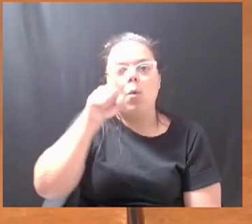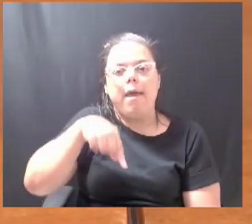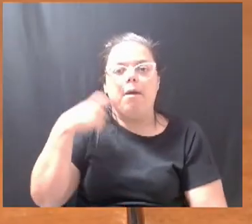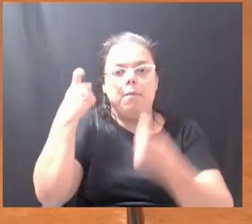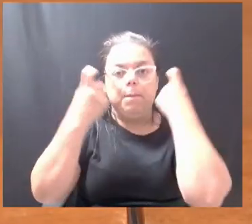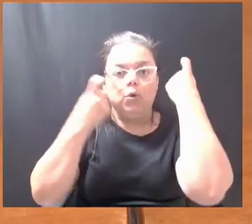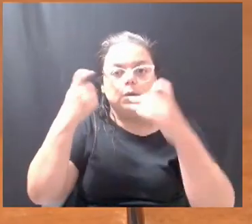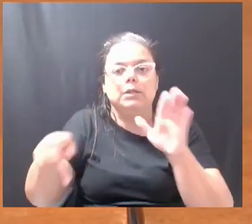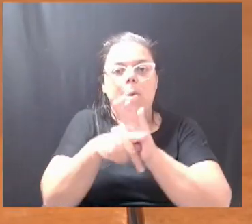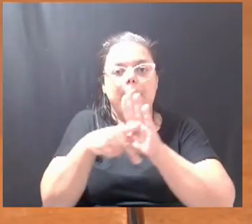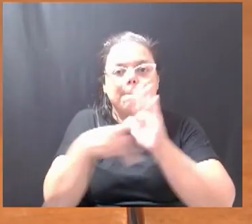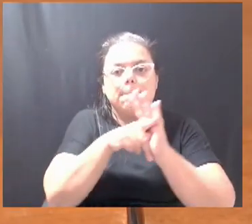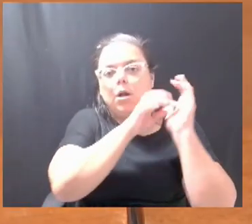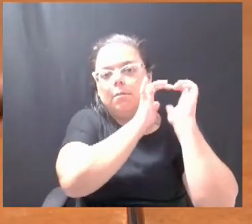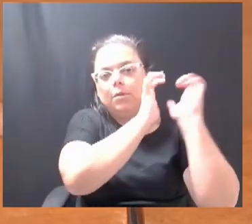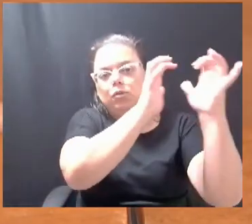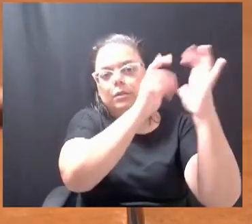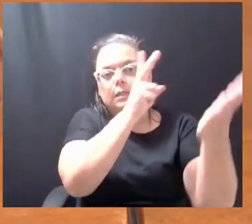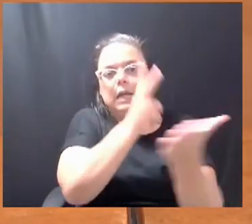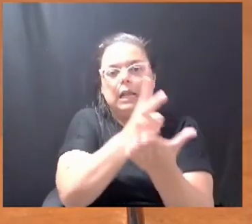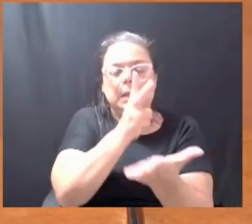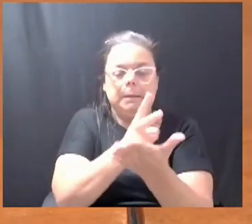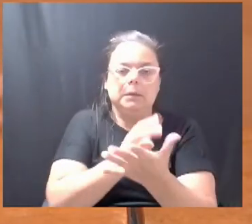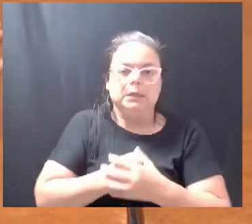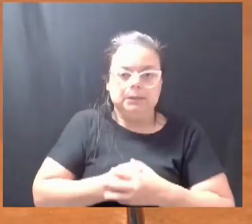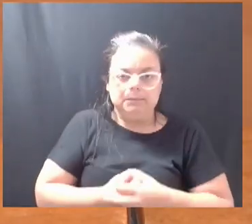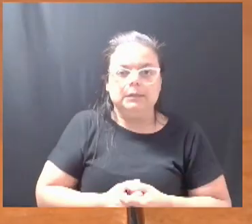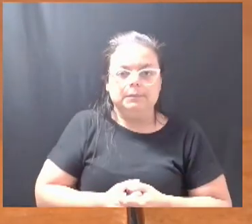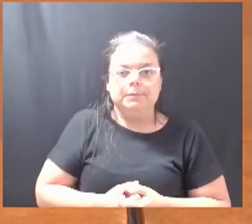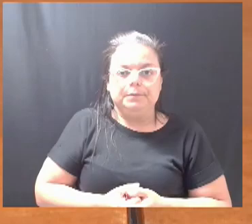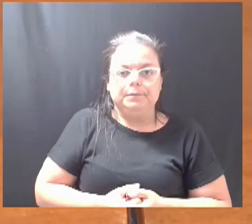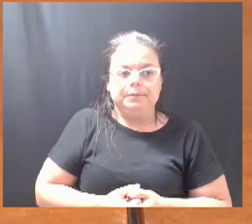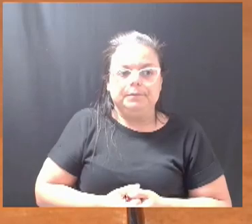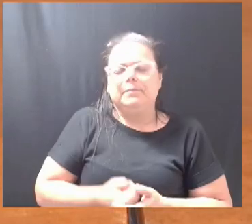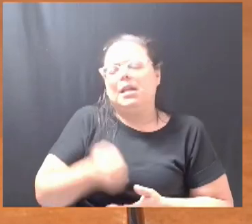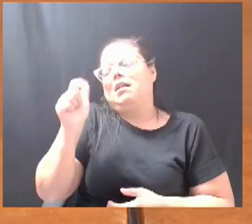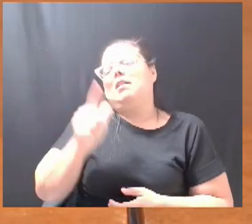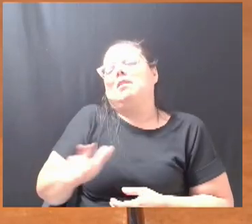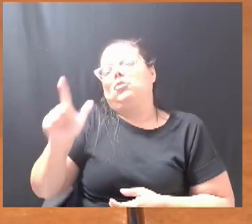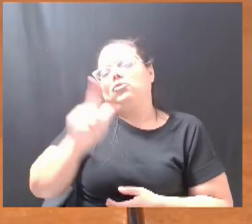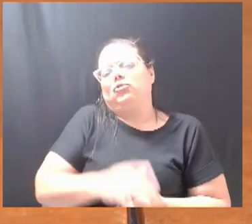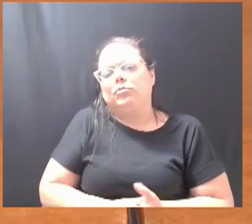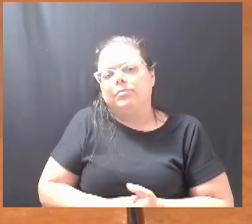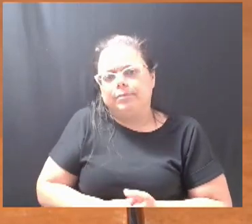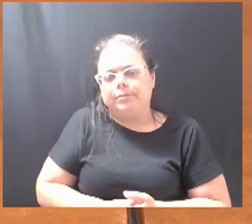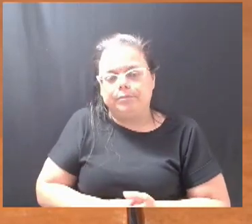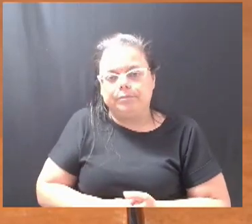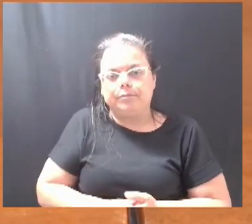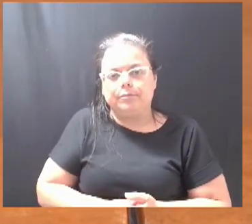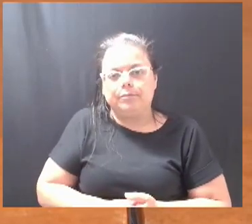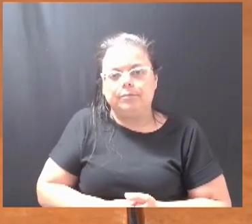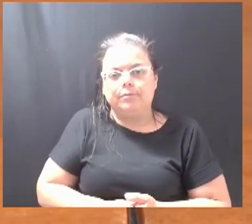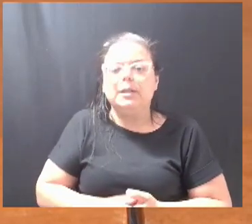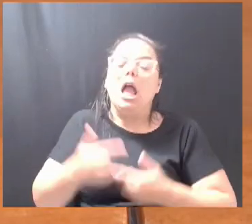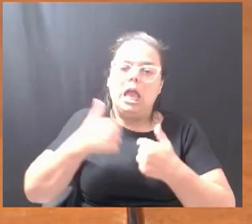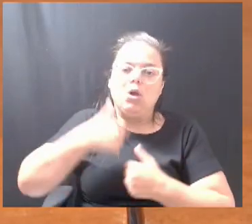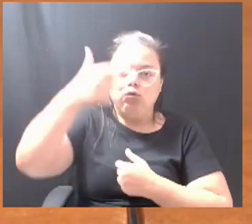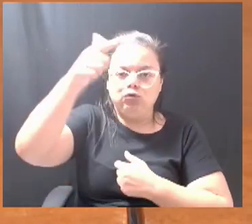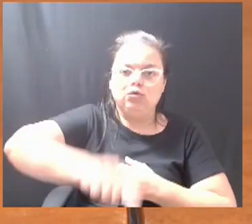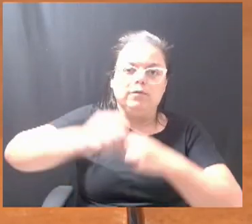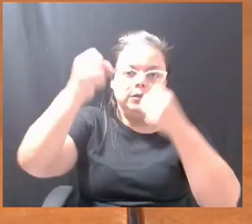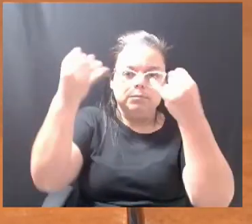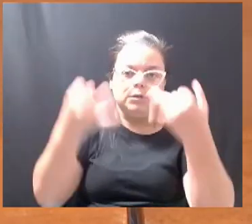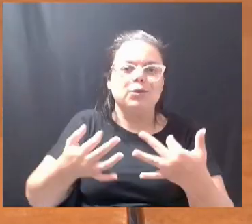Não, não, faz todo sentido. Exatamente. Pô, eu repito, convivendo com um monte de fonoaudiólogo, eu nunca